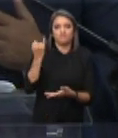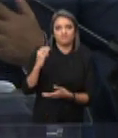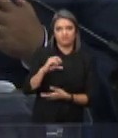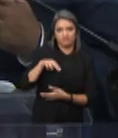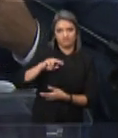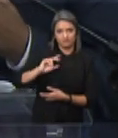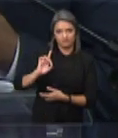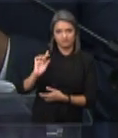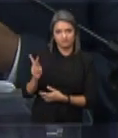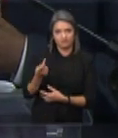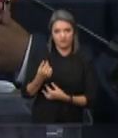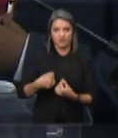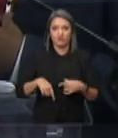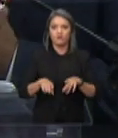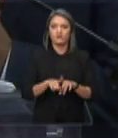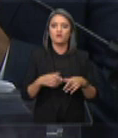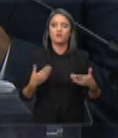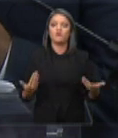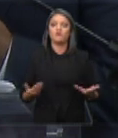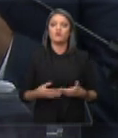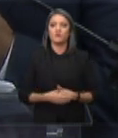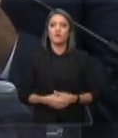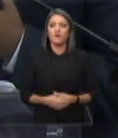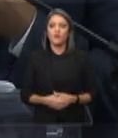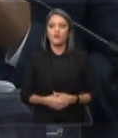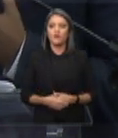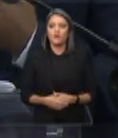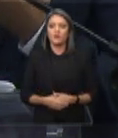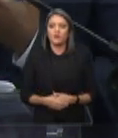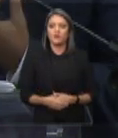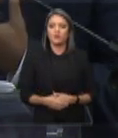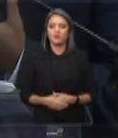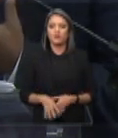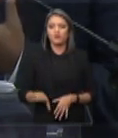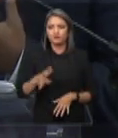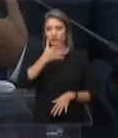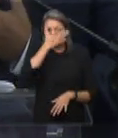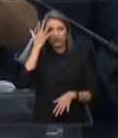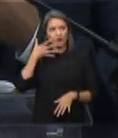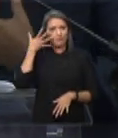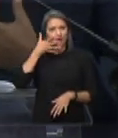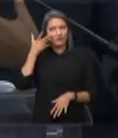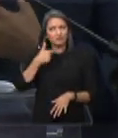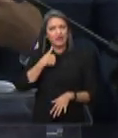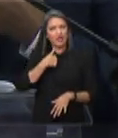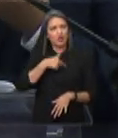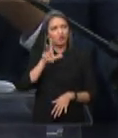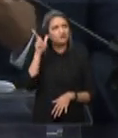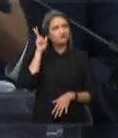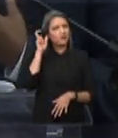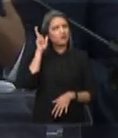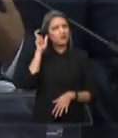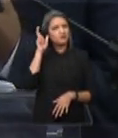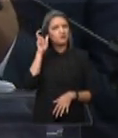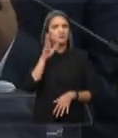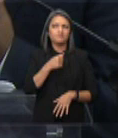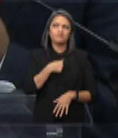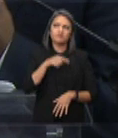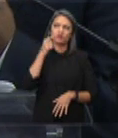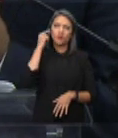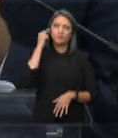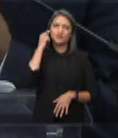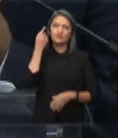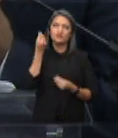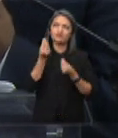cnddar e excelente Ministro é ouvindo as pessoas aqui falar falarem e pensando sobre